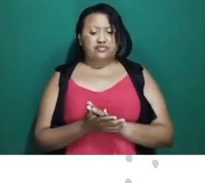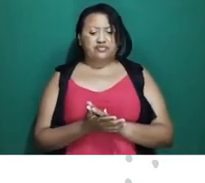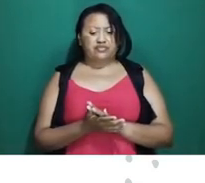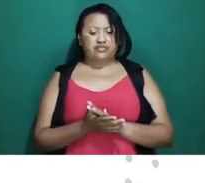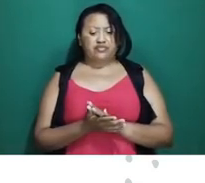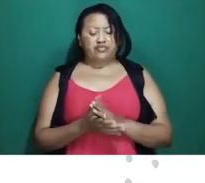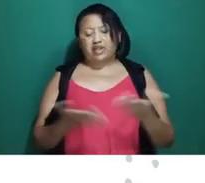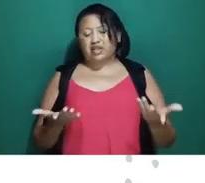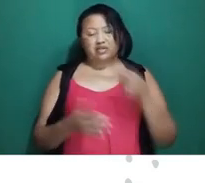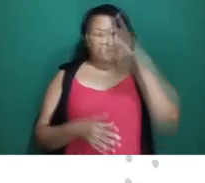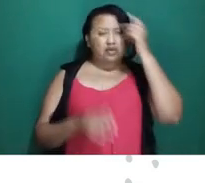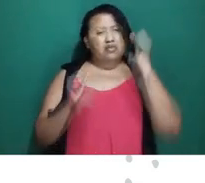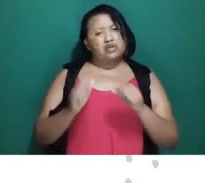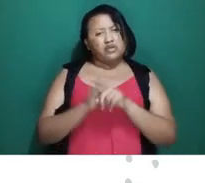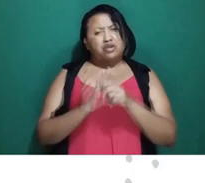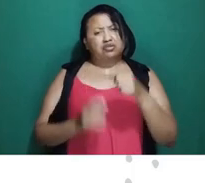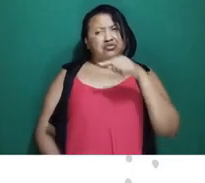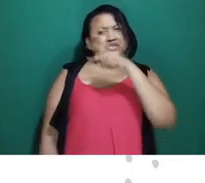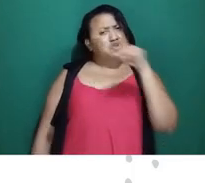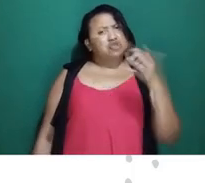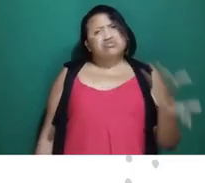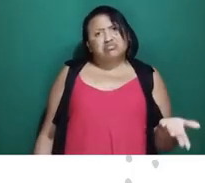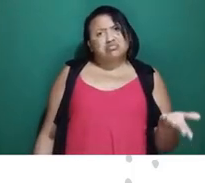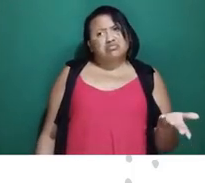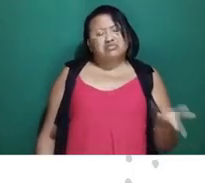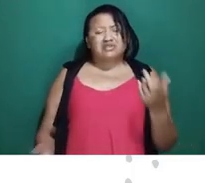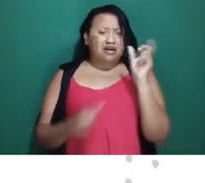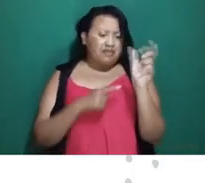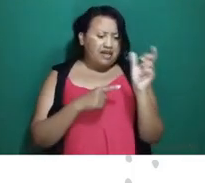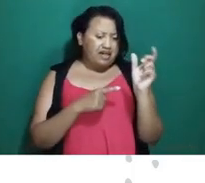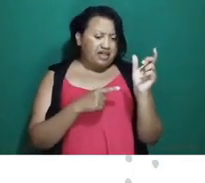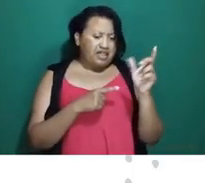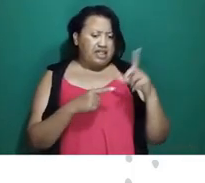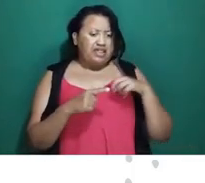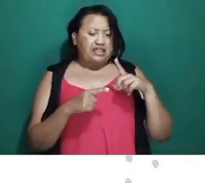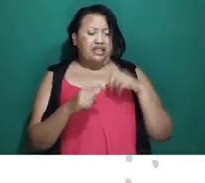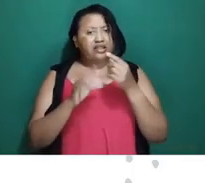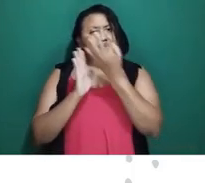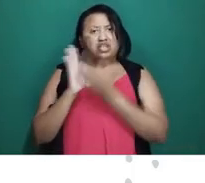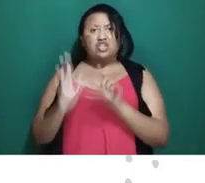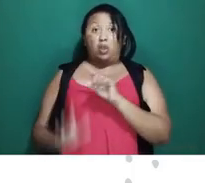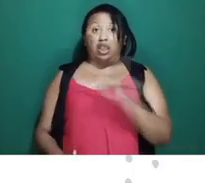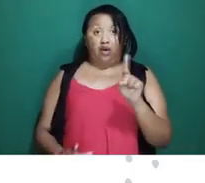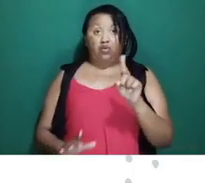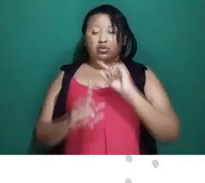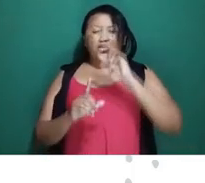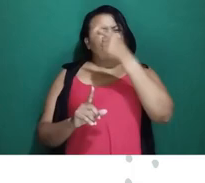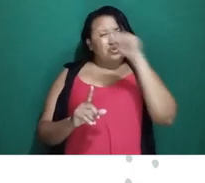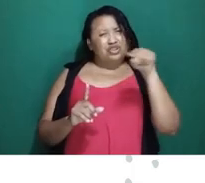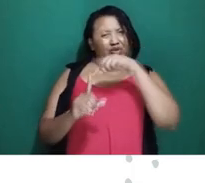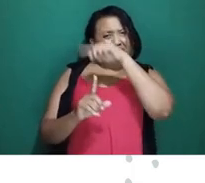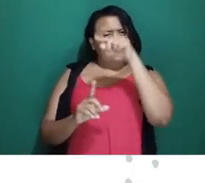alguém pode se perguntar e o tio né no caso aí da palavra que compõem o texto né não é